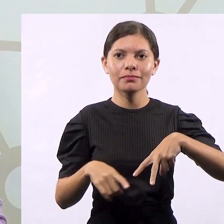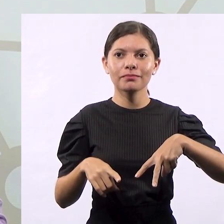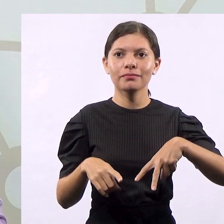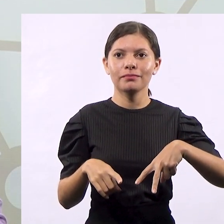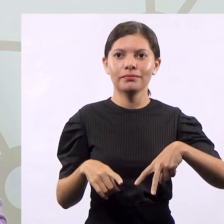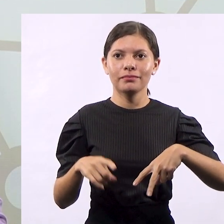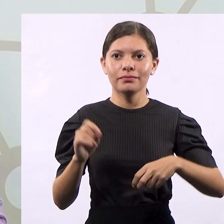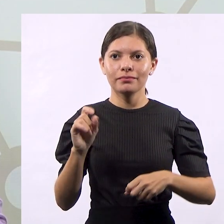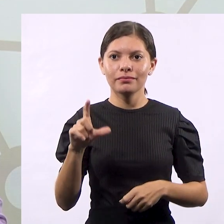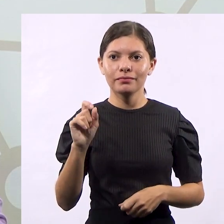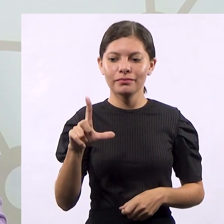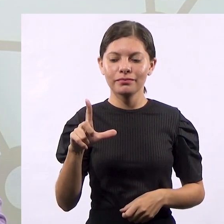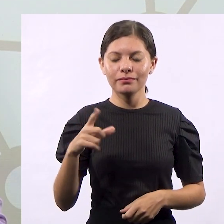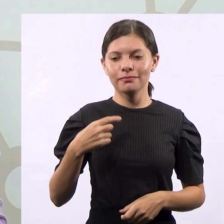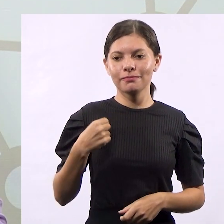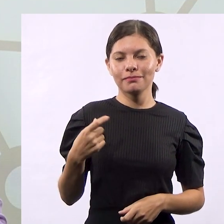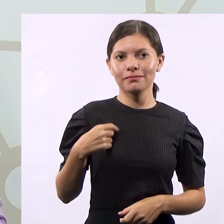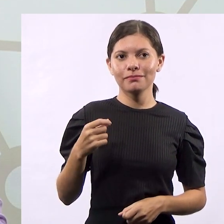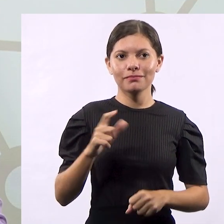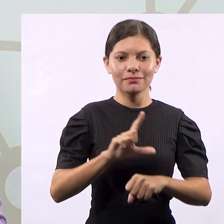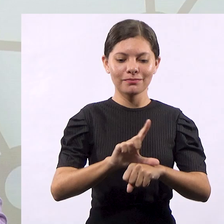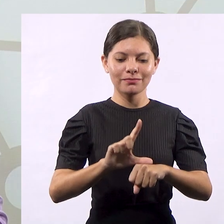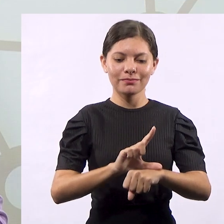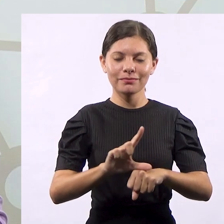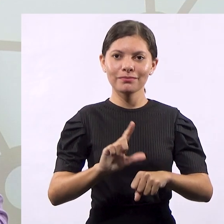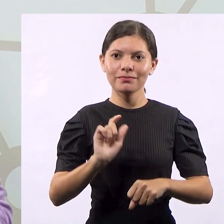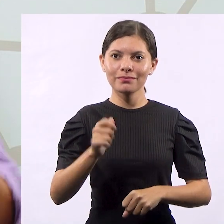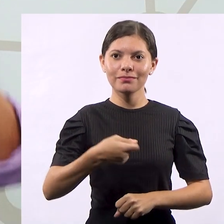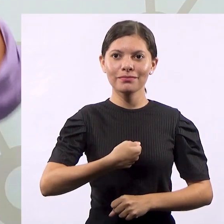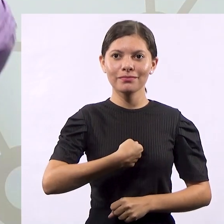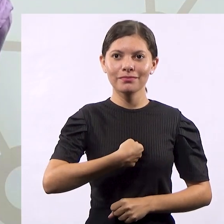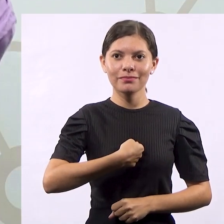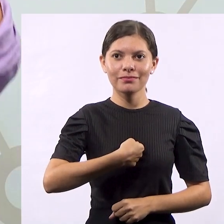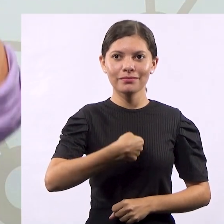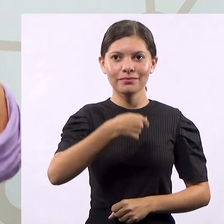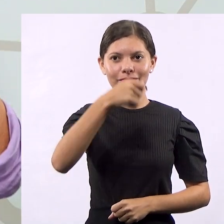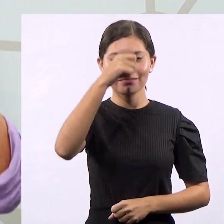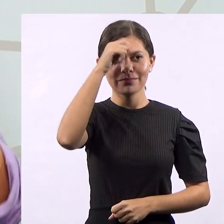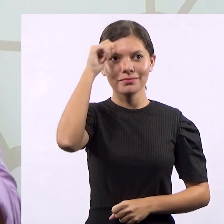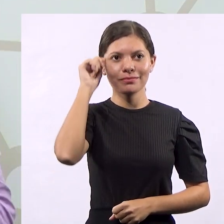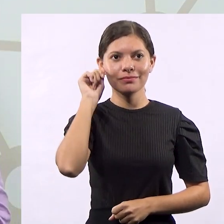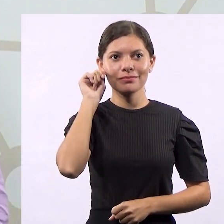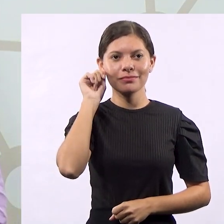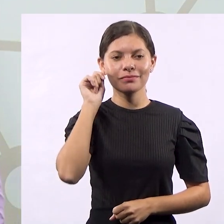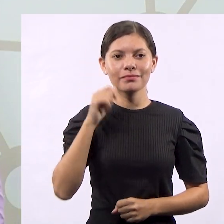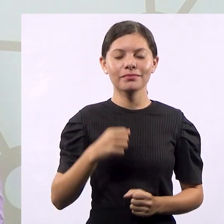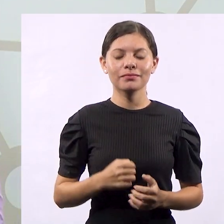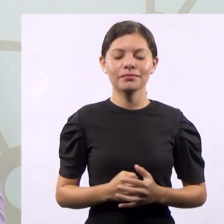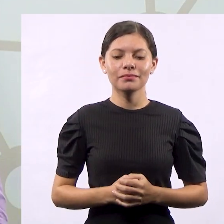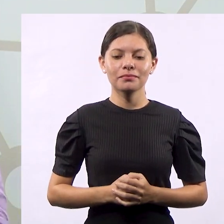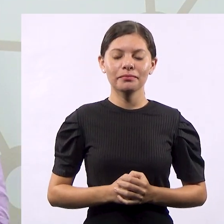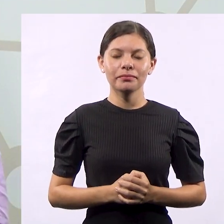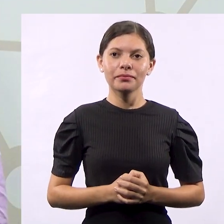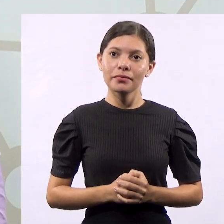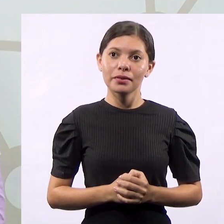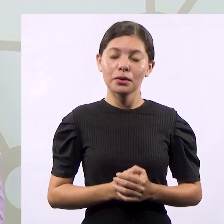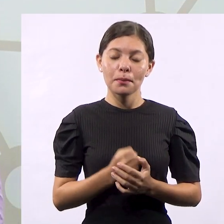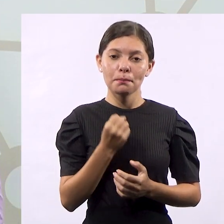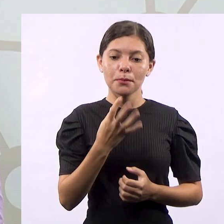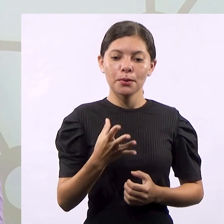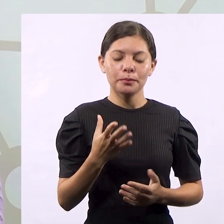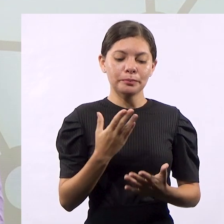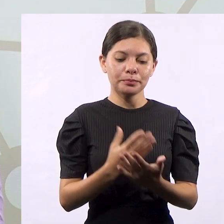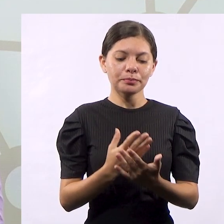lilás. E o sinal que me identifica na comunidade surda é este. Bem, na aula de hoje,